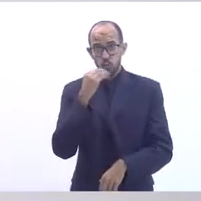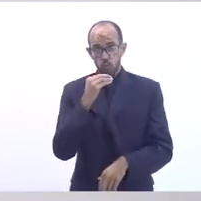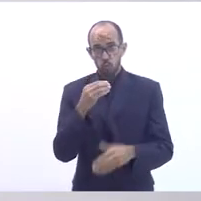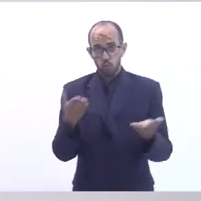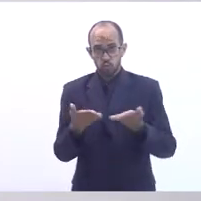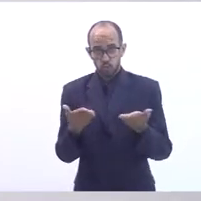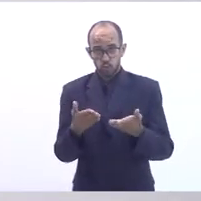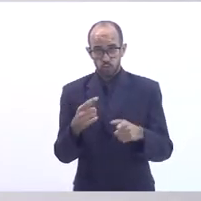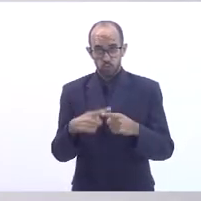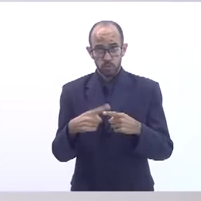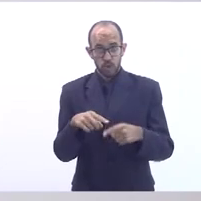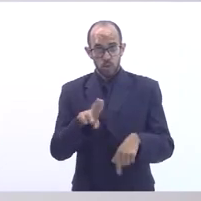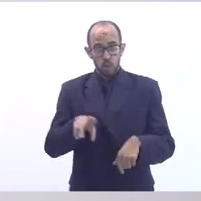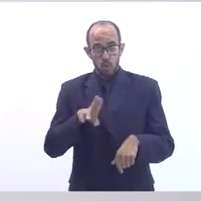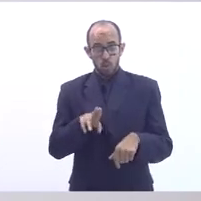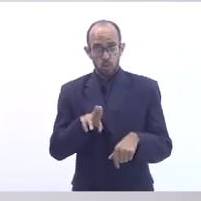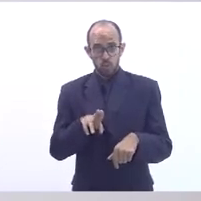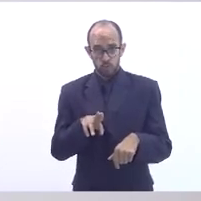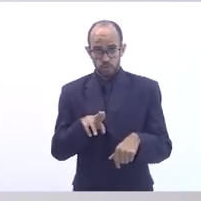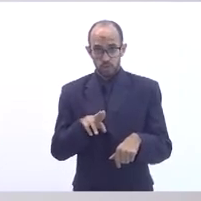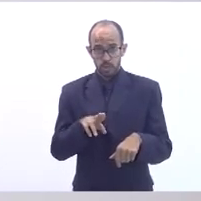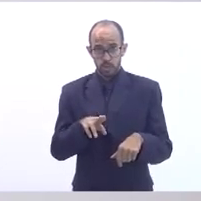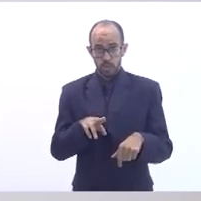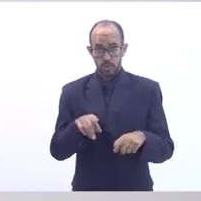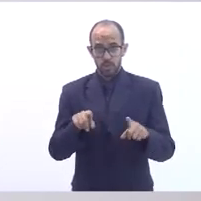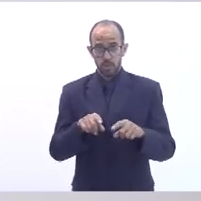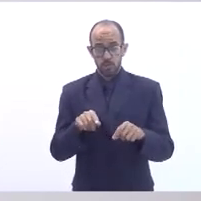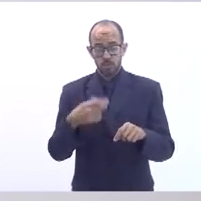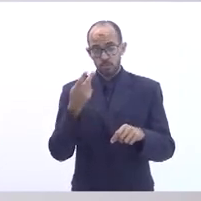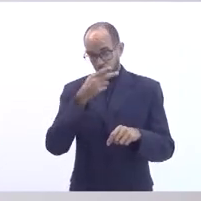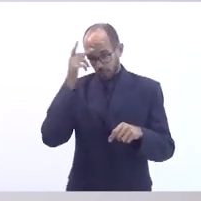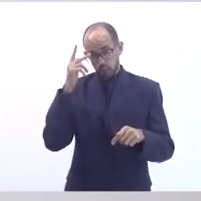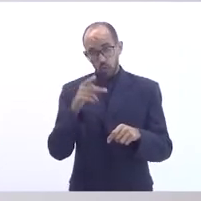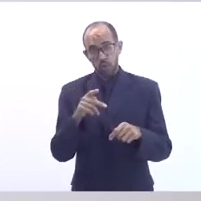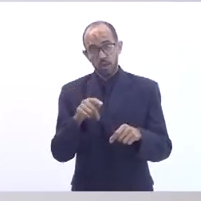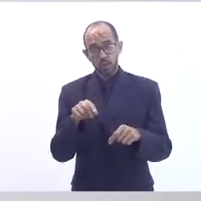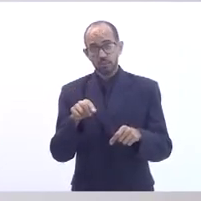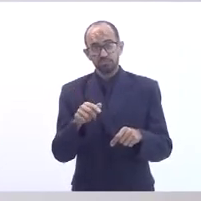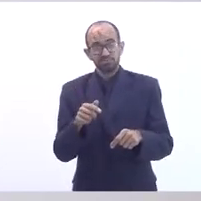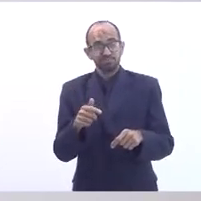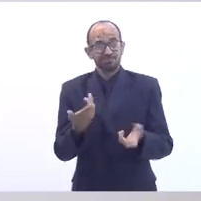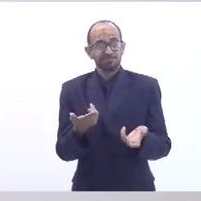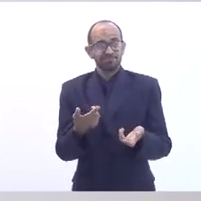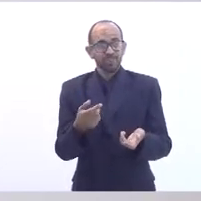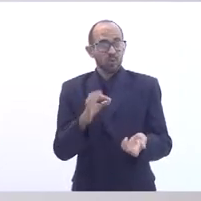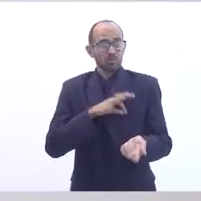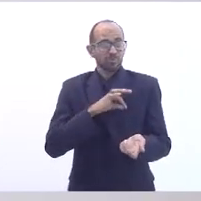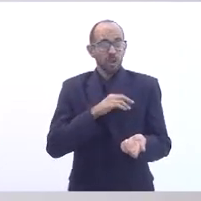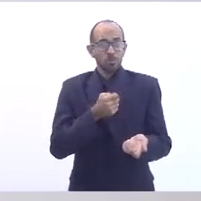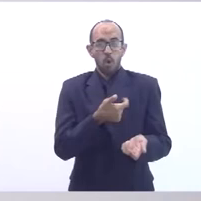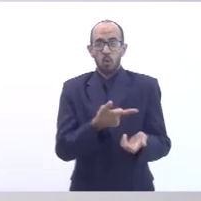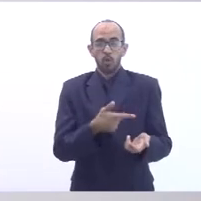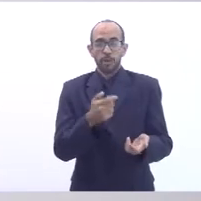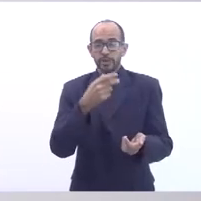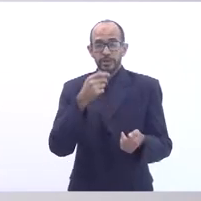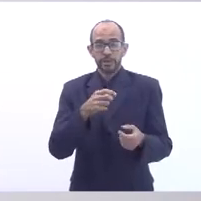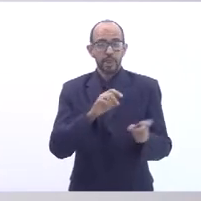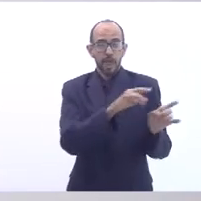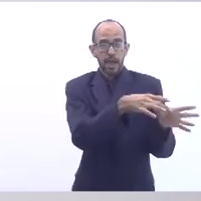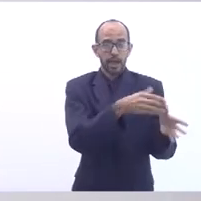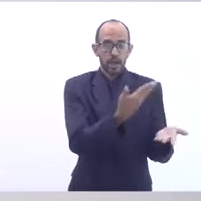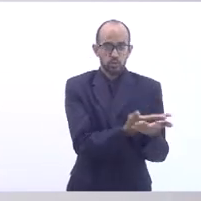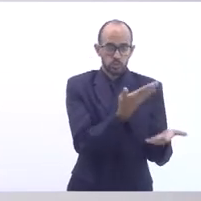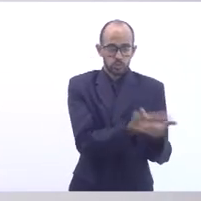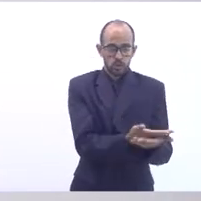porque usa força de trabalho mão de obra é precária de pessoas que tiveram que largar a escola largar os tudo